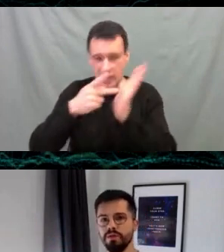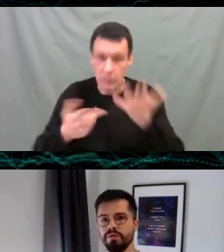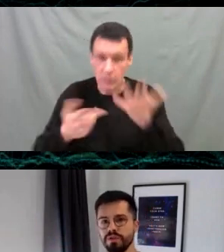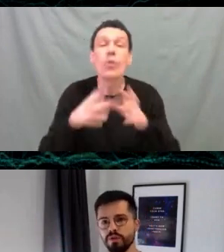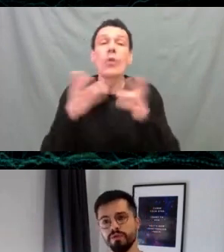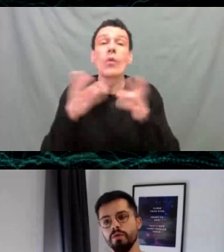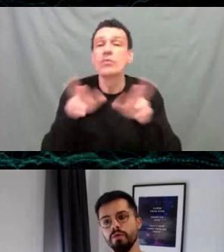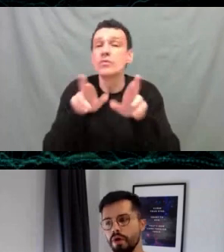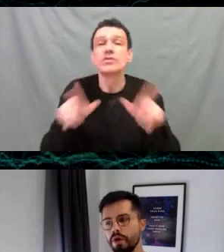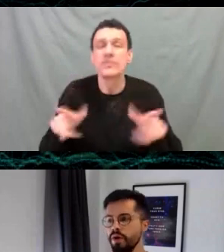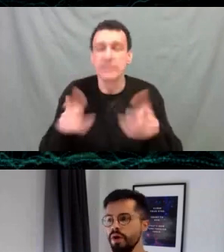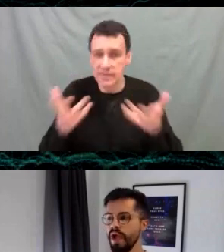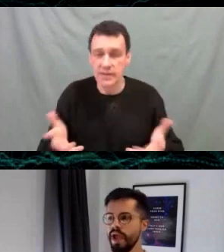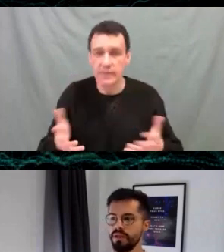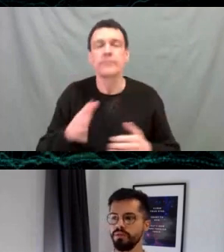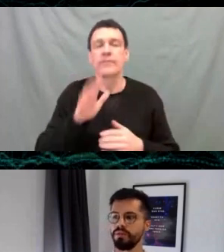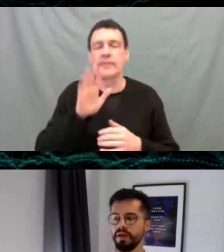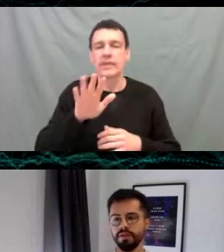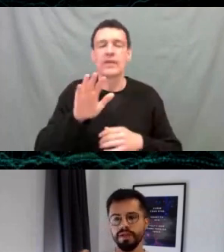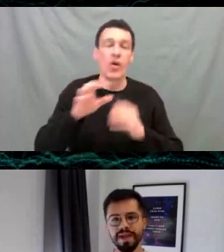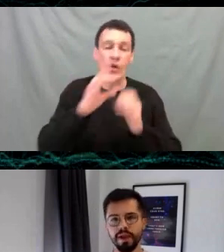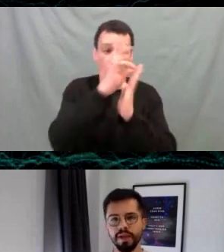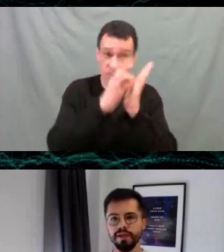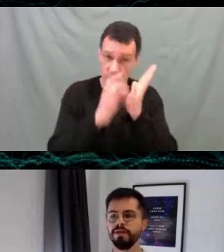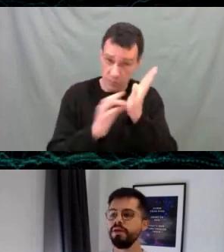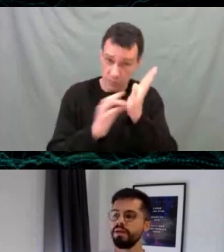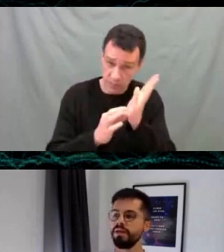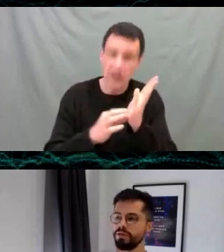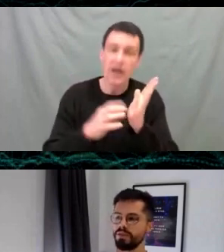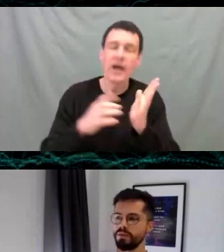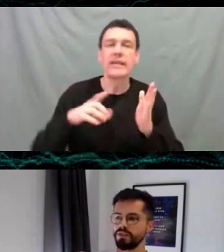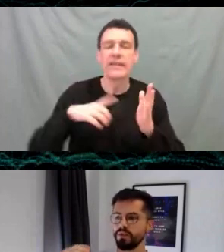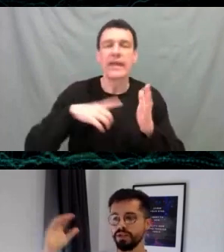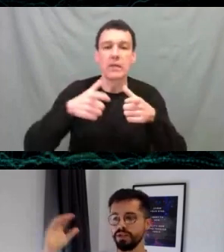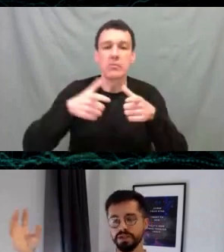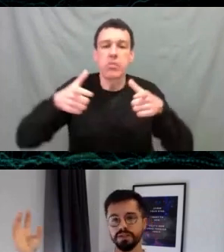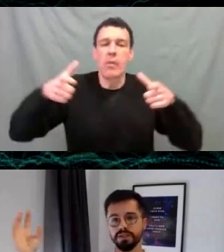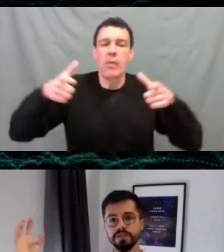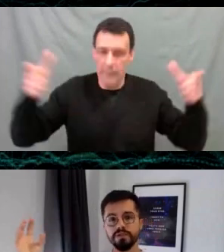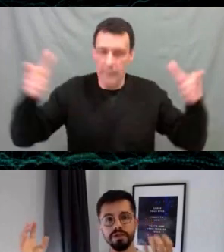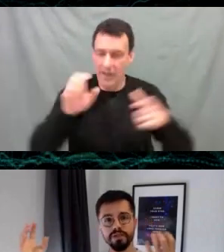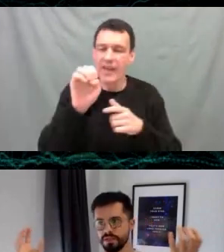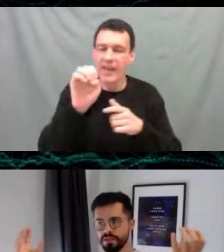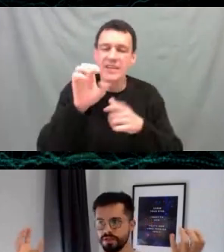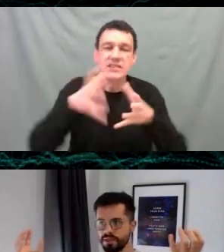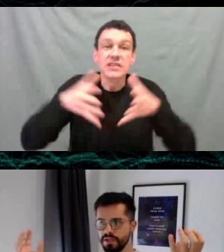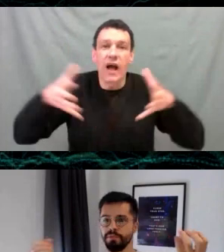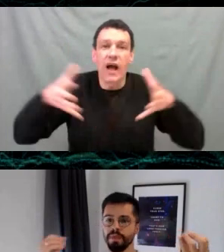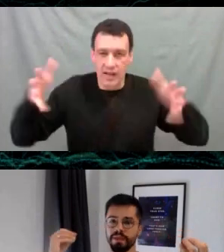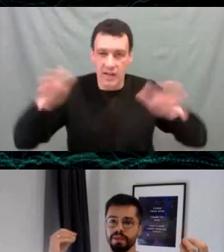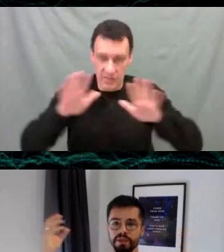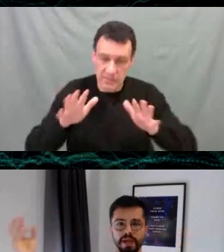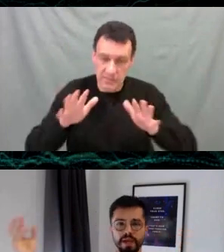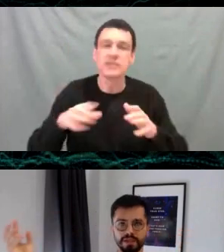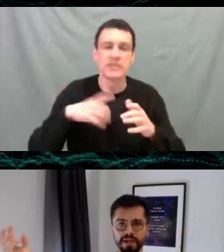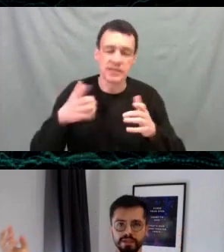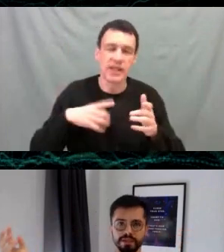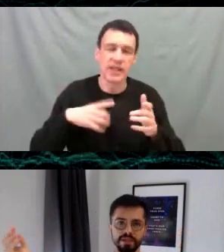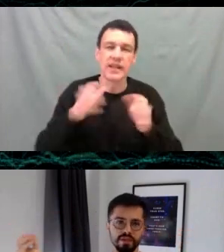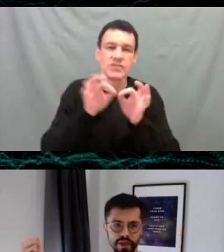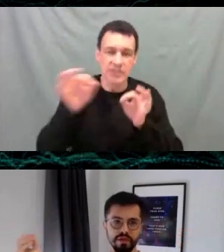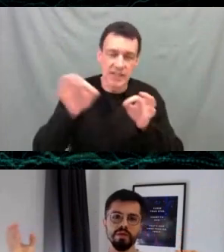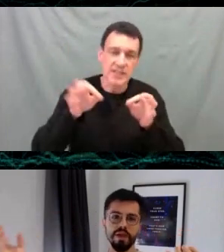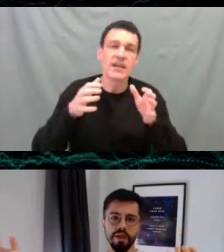com a padronização dentro do código é da escala né então nós temos as quantidades distância de tamanho das instâncias né Na